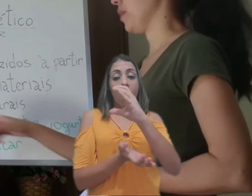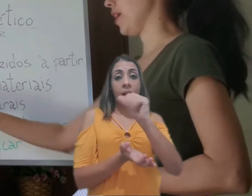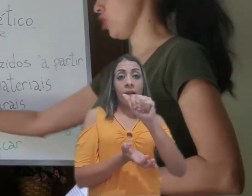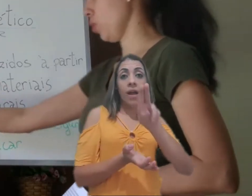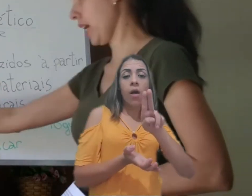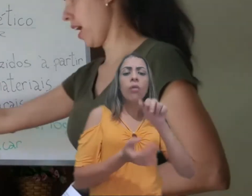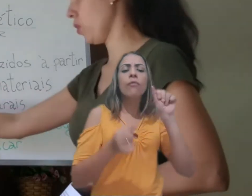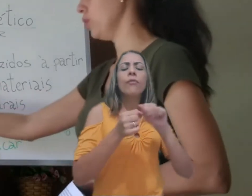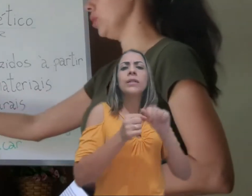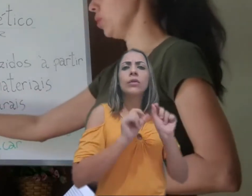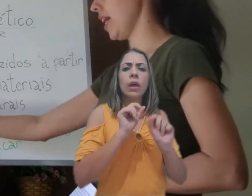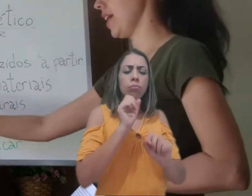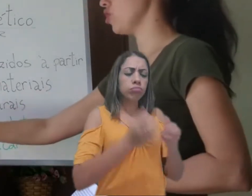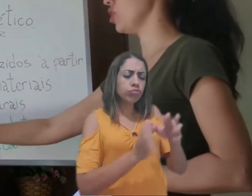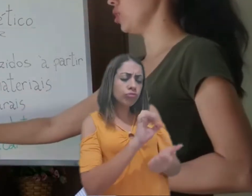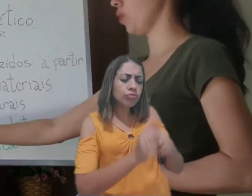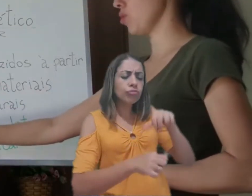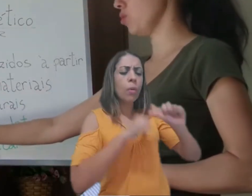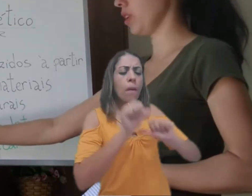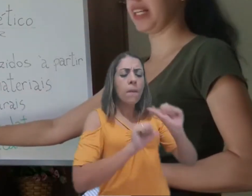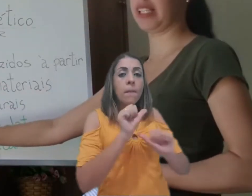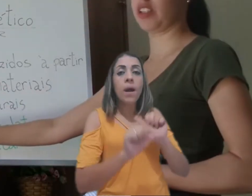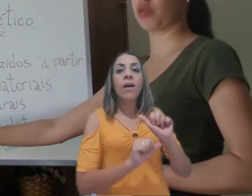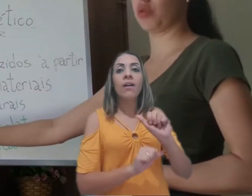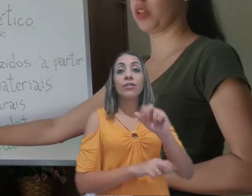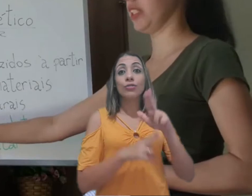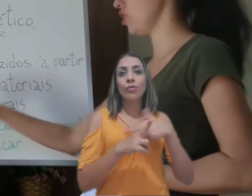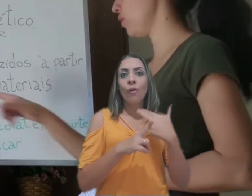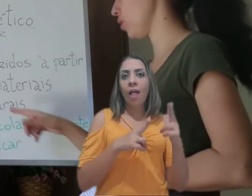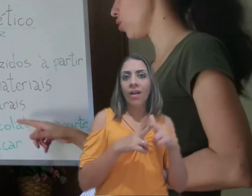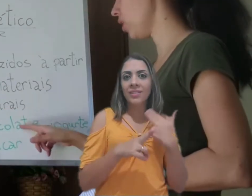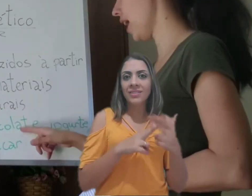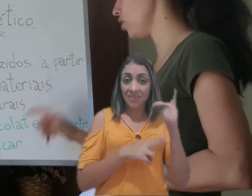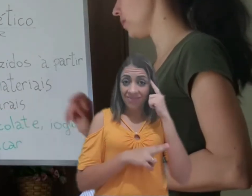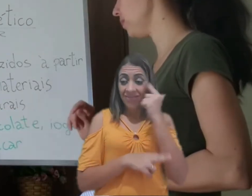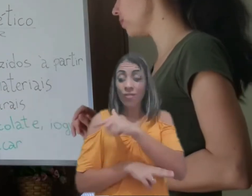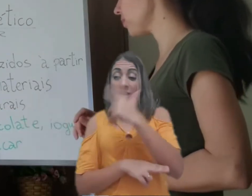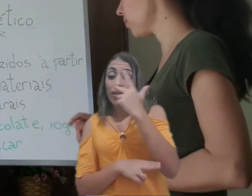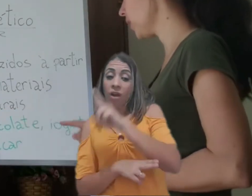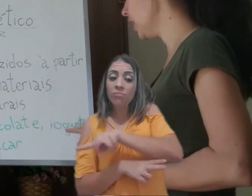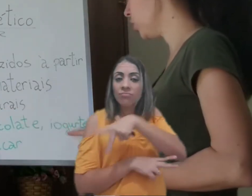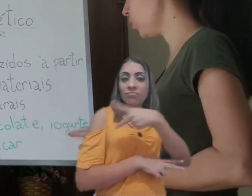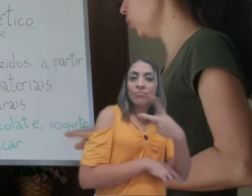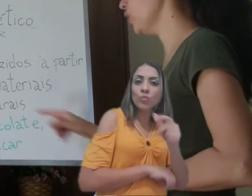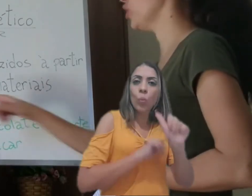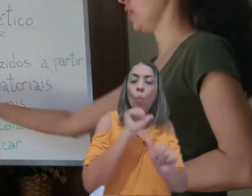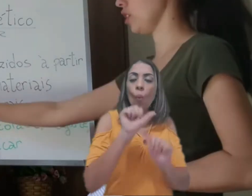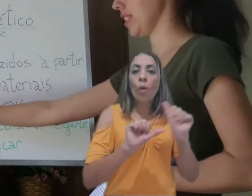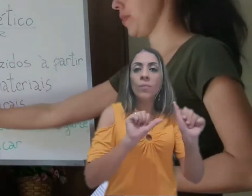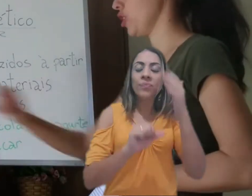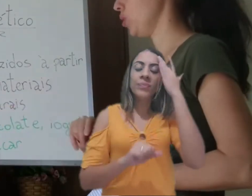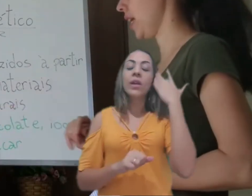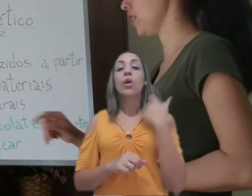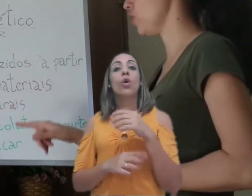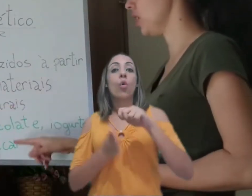que é feito a partir do cacau, do leite, do açúcar, da cana-de-açúcar, né? A gente faz o chocolate. Iogurte, a gente